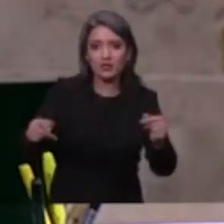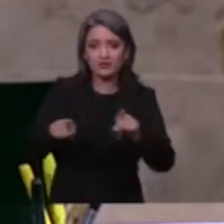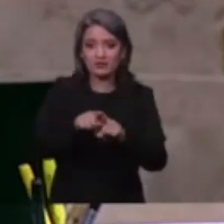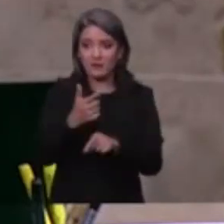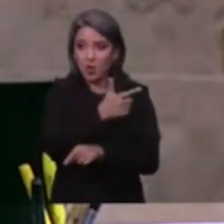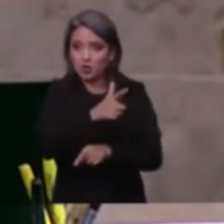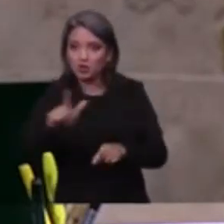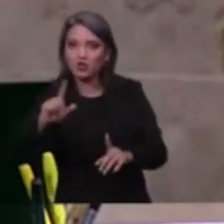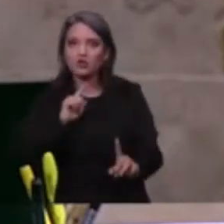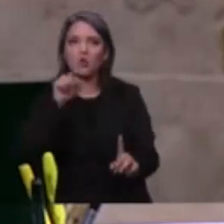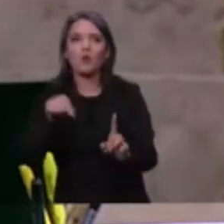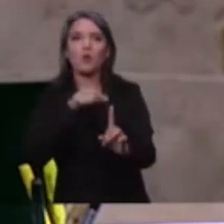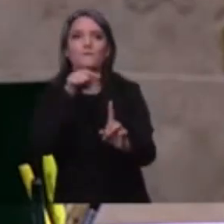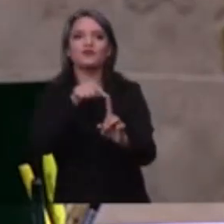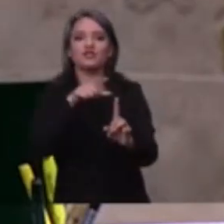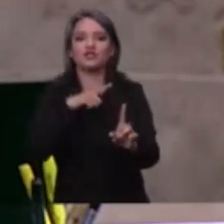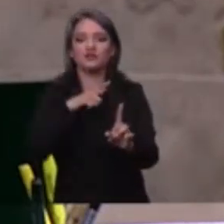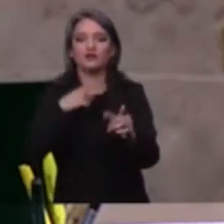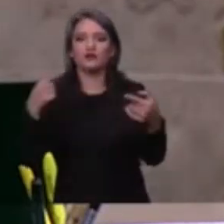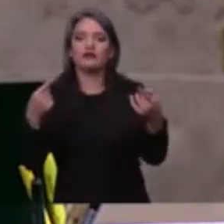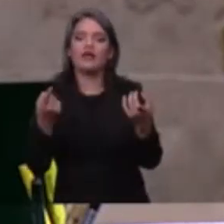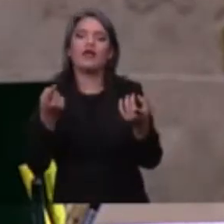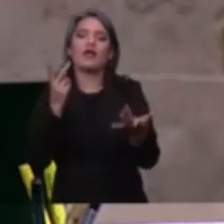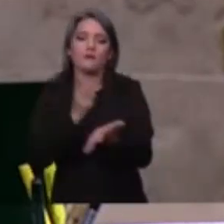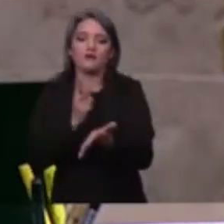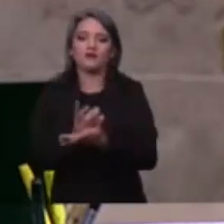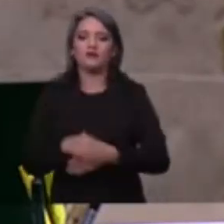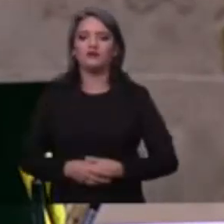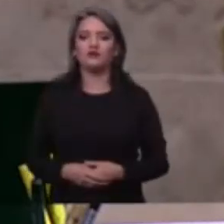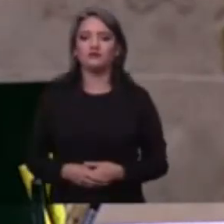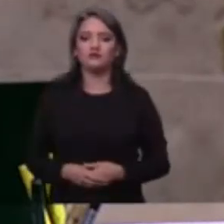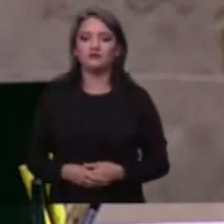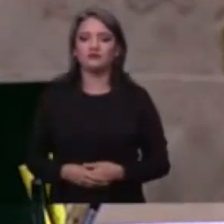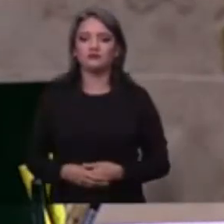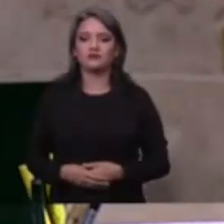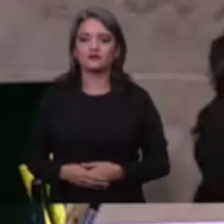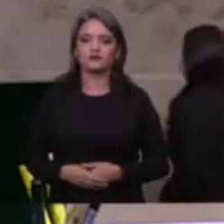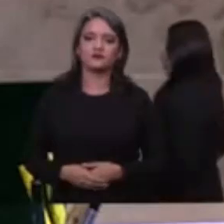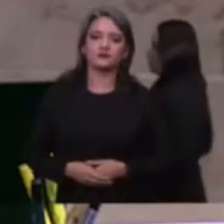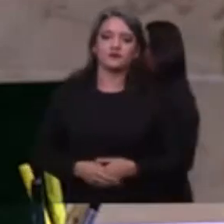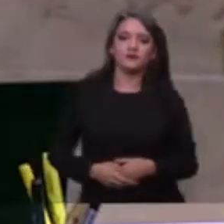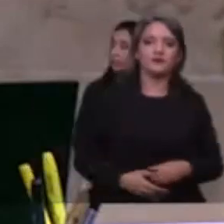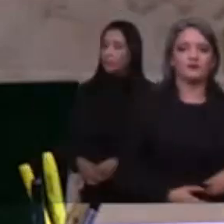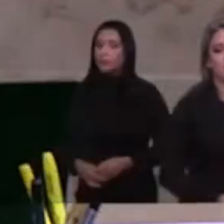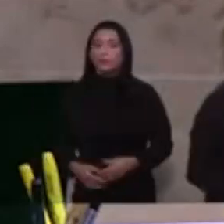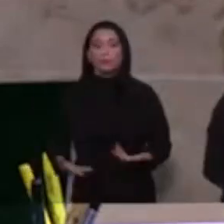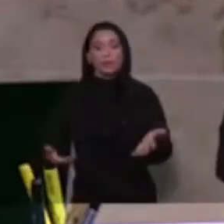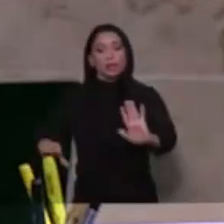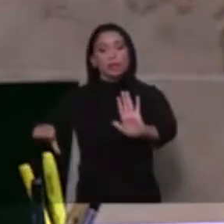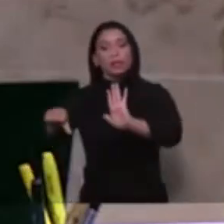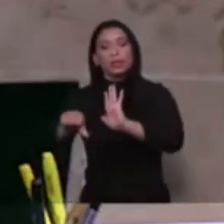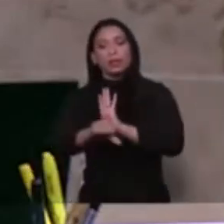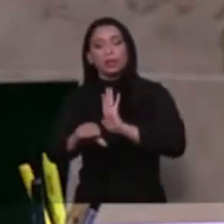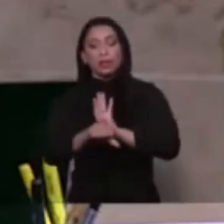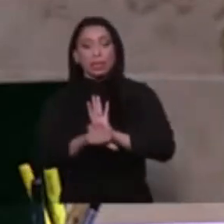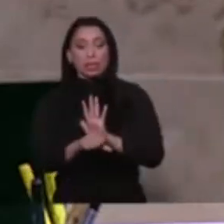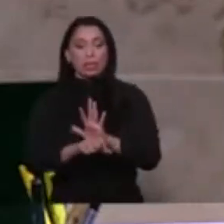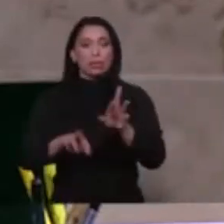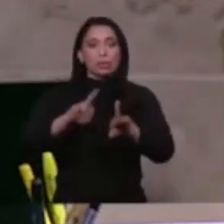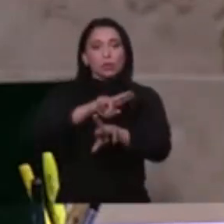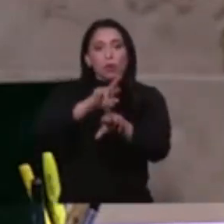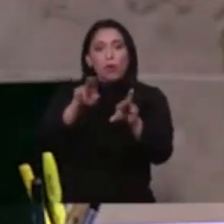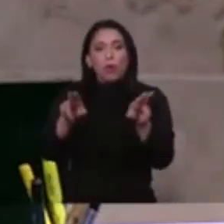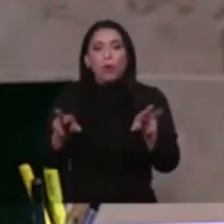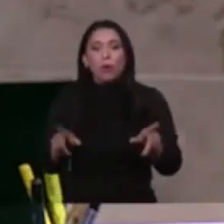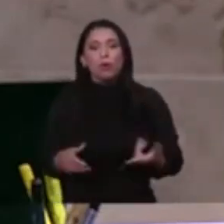depredadores em propósito comum ou compartilhado. Em crimes praticados no contexto multitudinário,